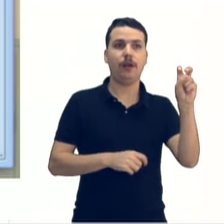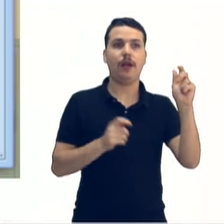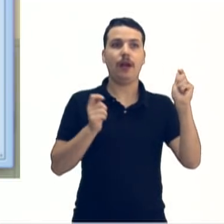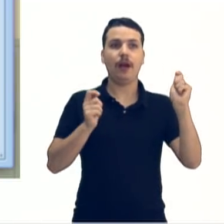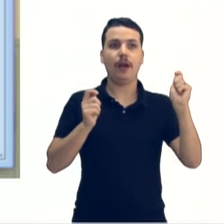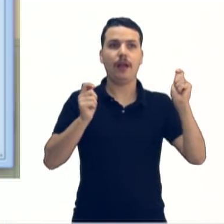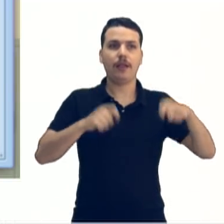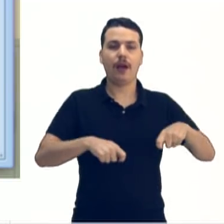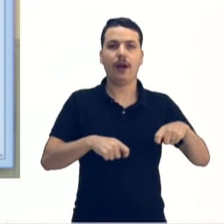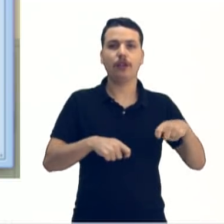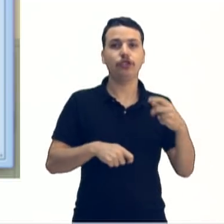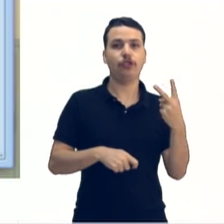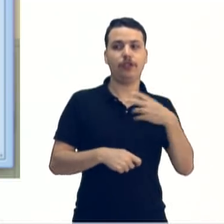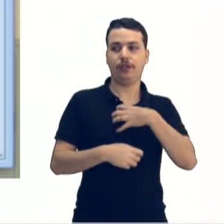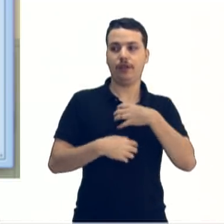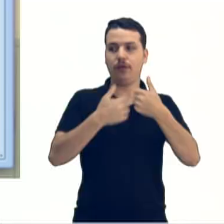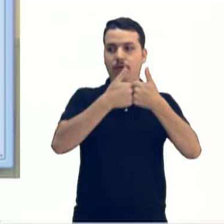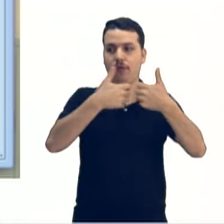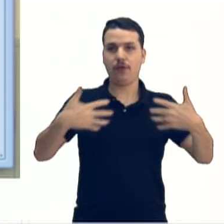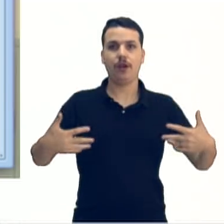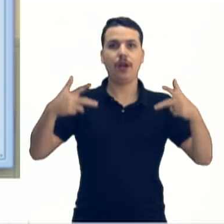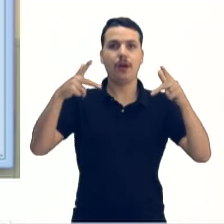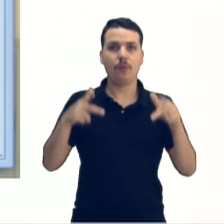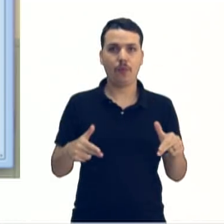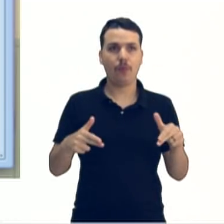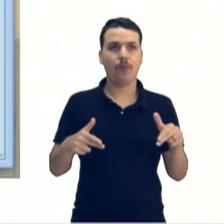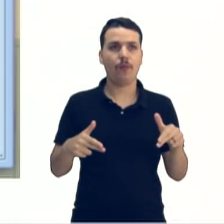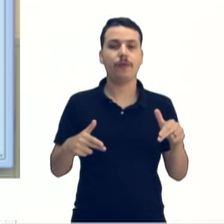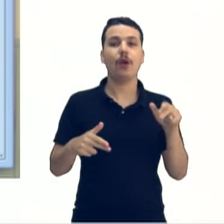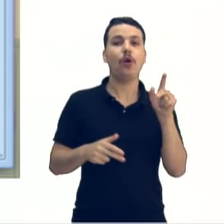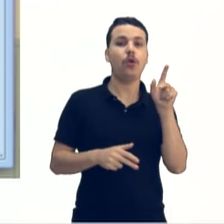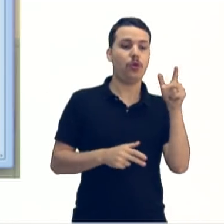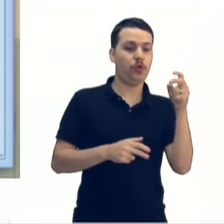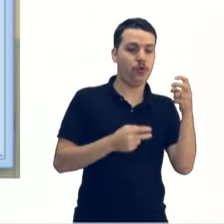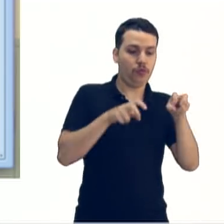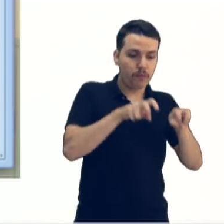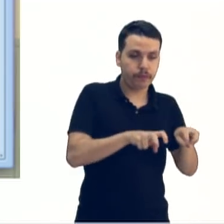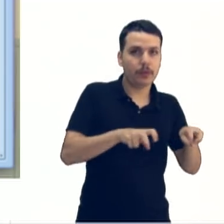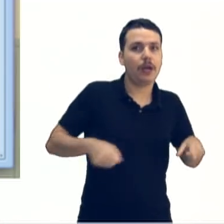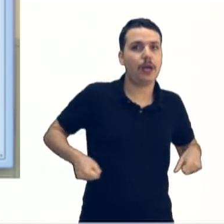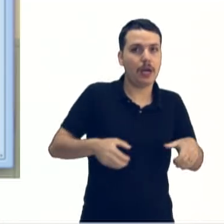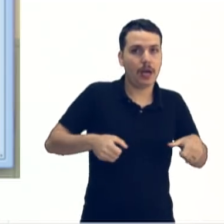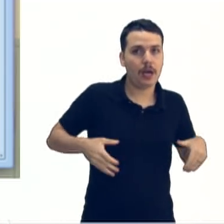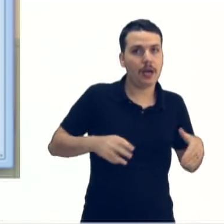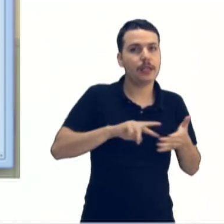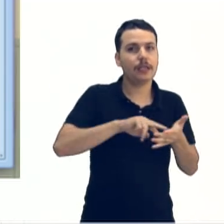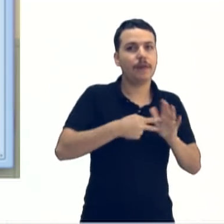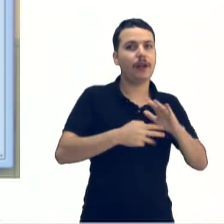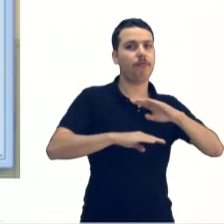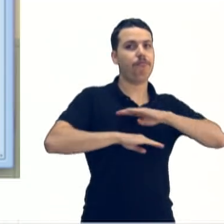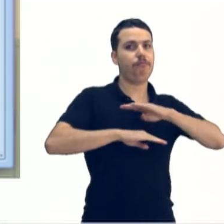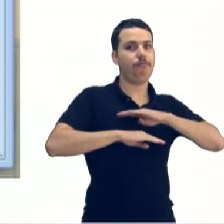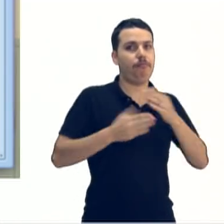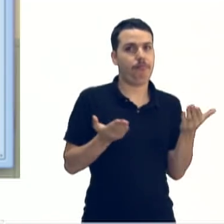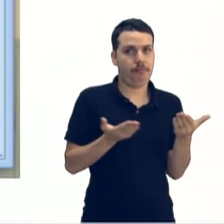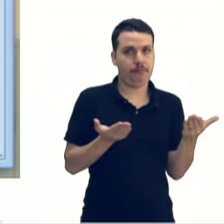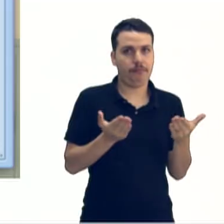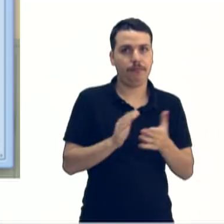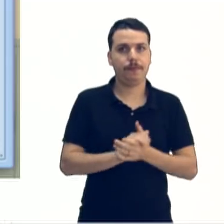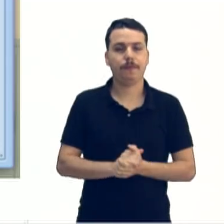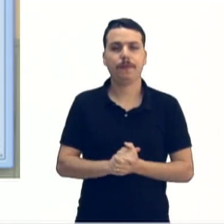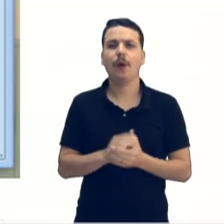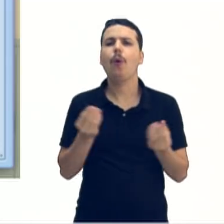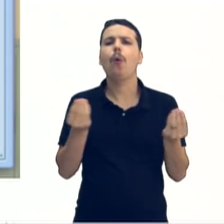com números iguais de lugares. Possui 2 lugares para cadeirante. Então, esse é o nosso cenário. Como que